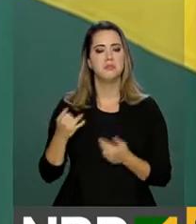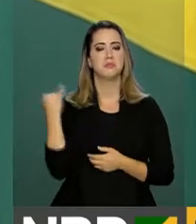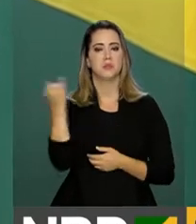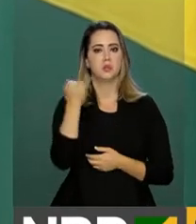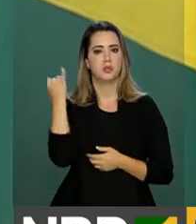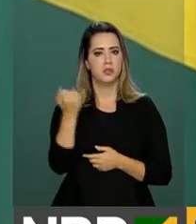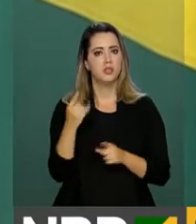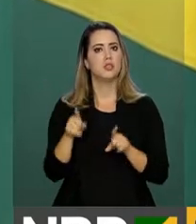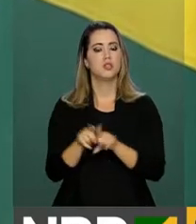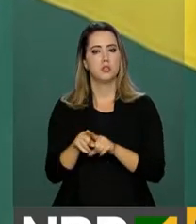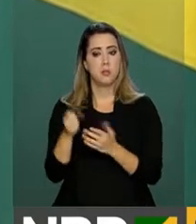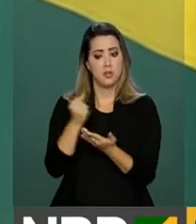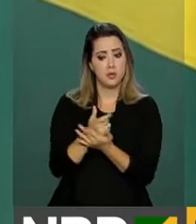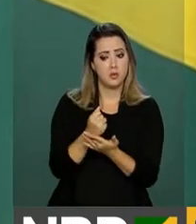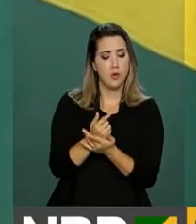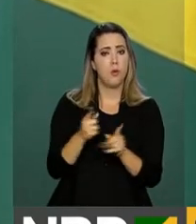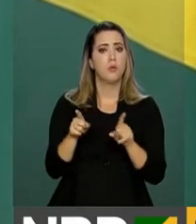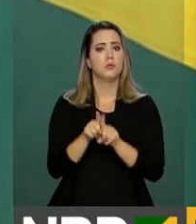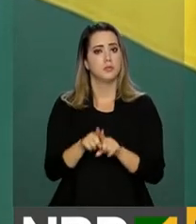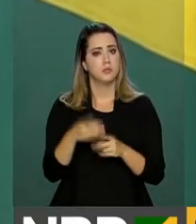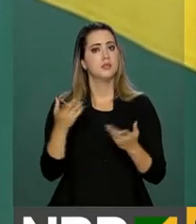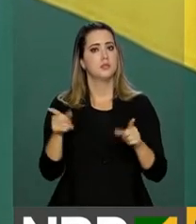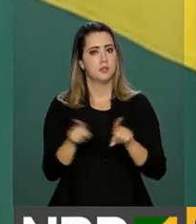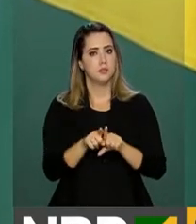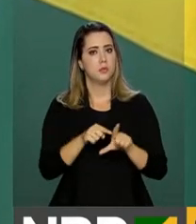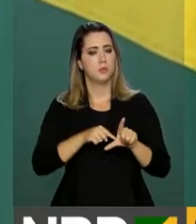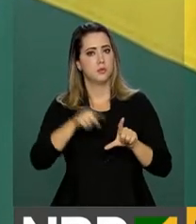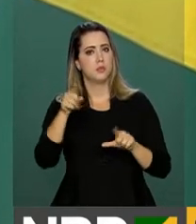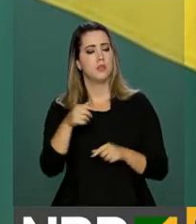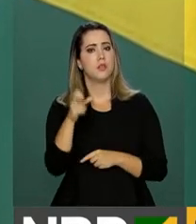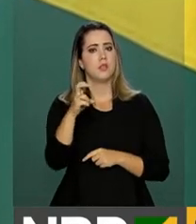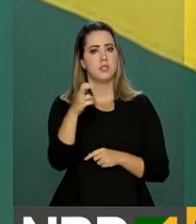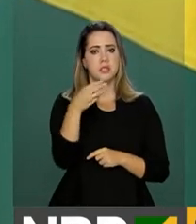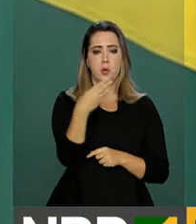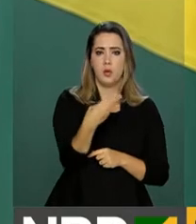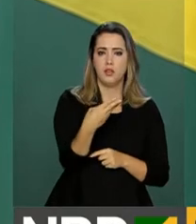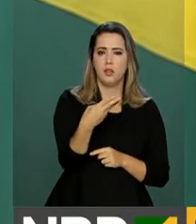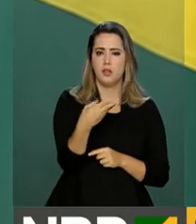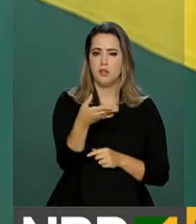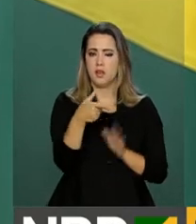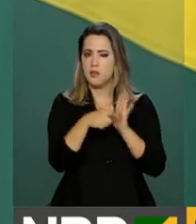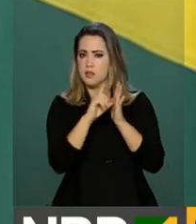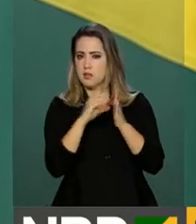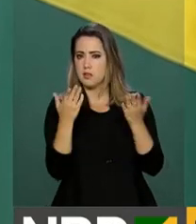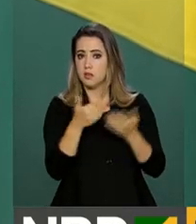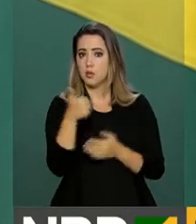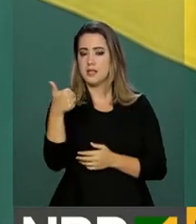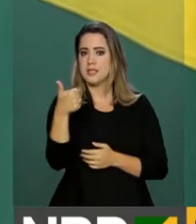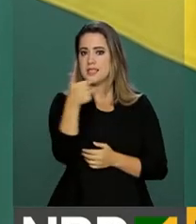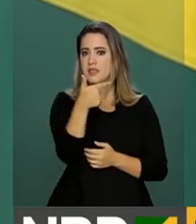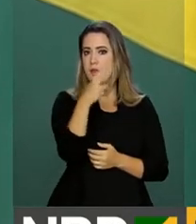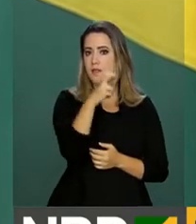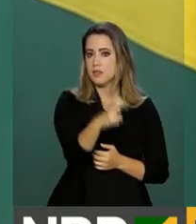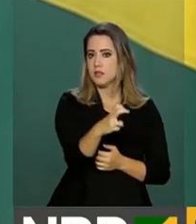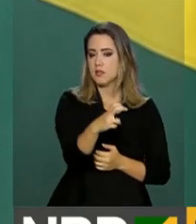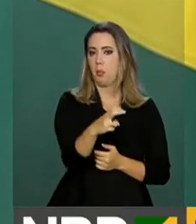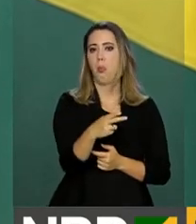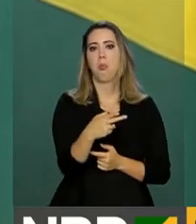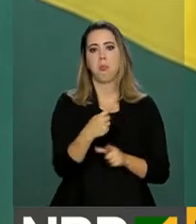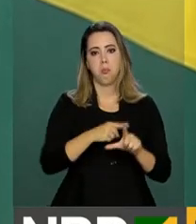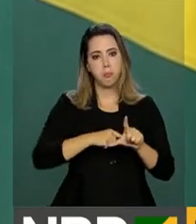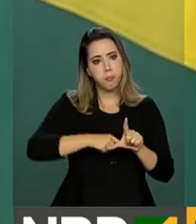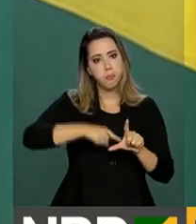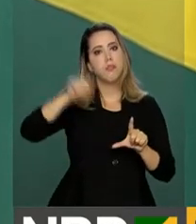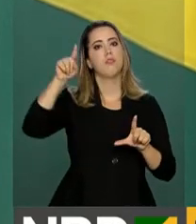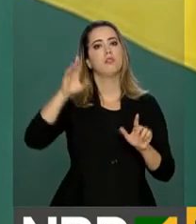estava em 53 bilhões e 800 hoje está em 125 bilhões é até o